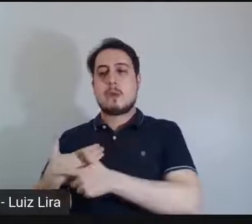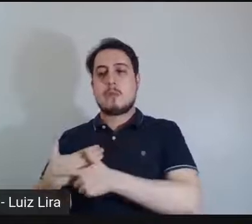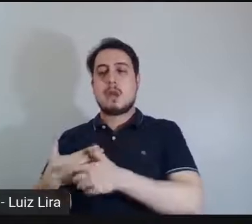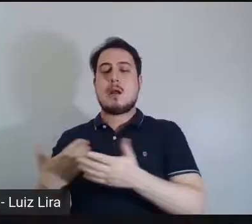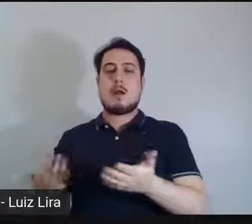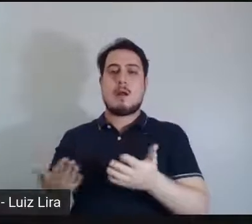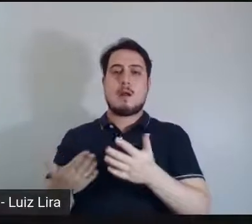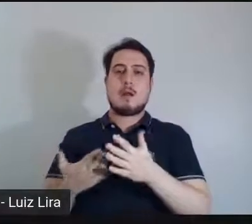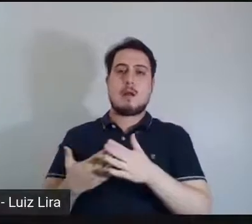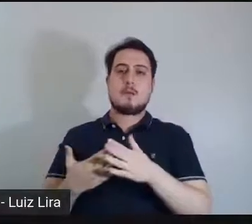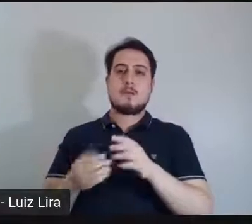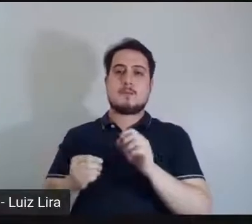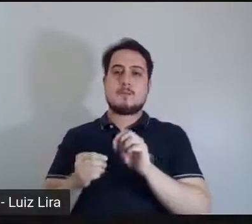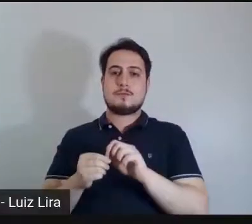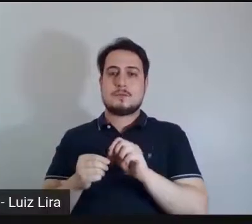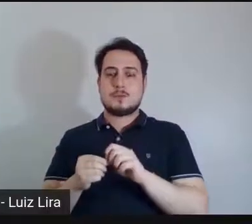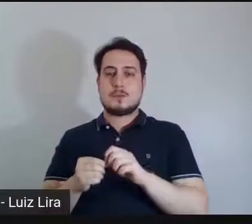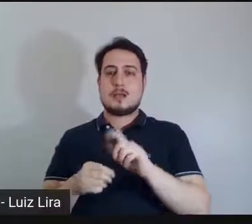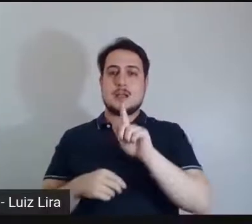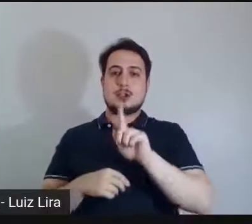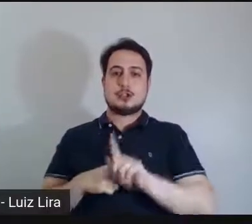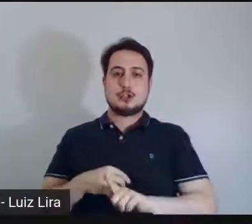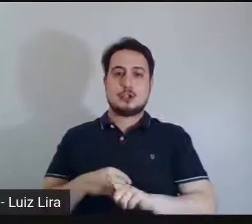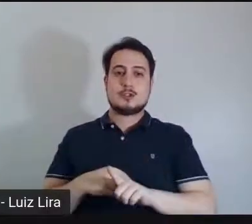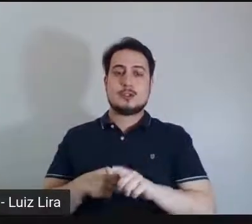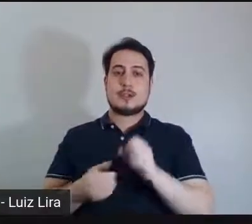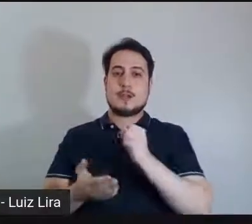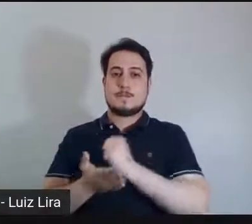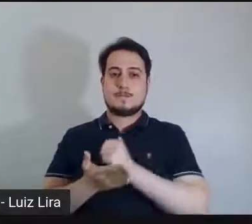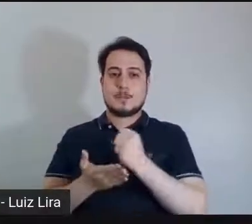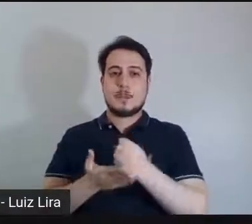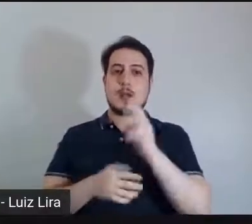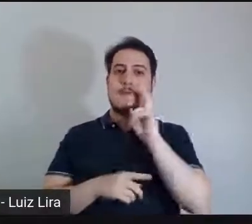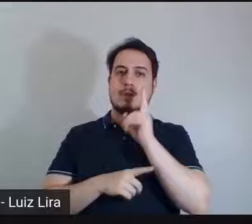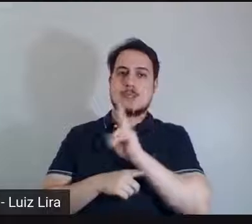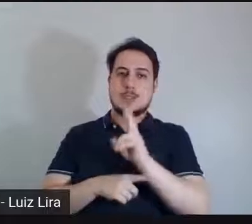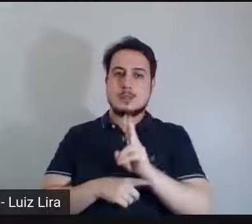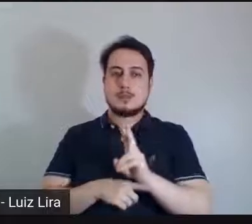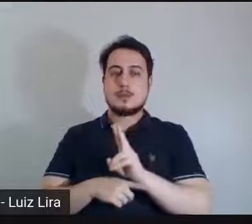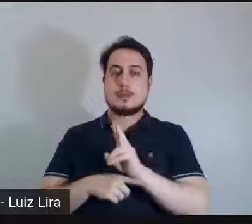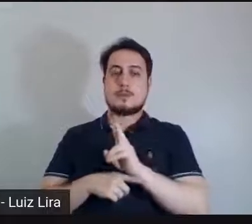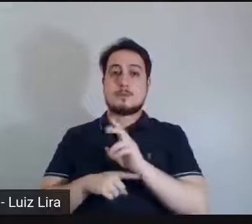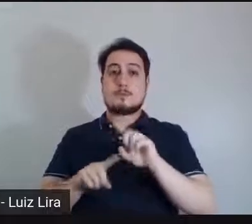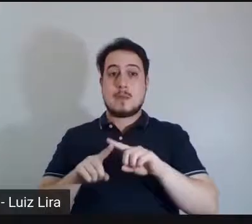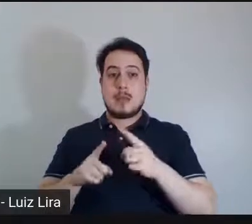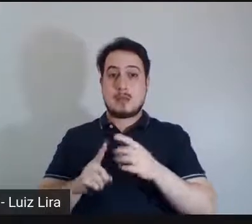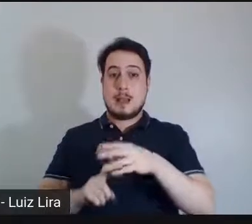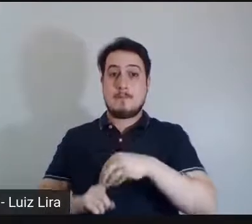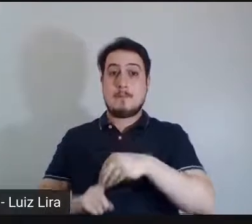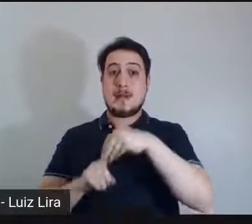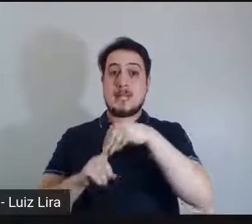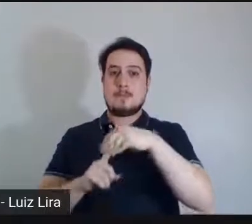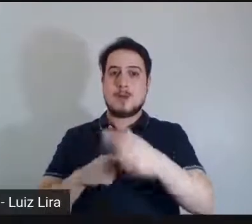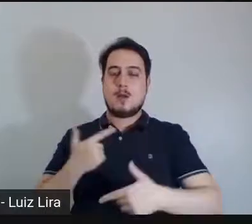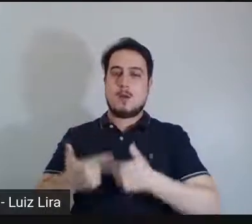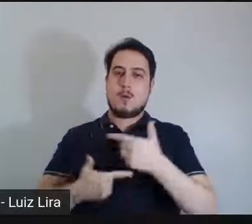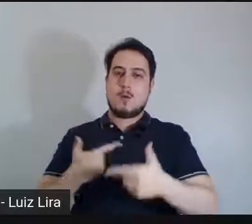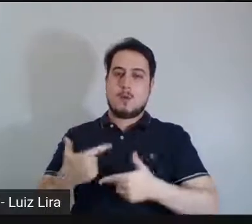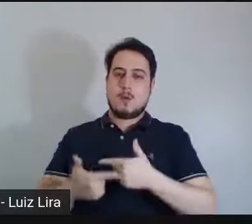de executor, de gestão de contrato, de fiscalização, tudo, mas a principal ação, para mim,